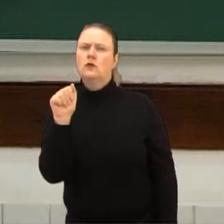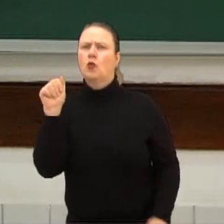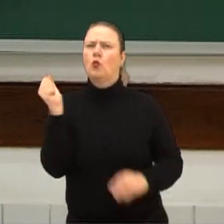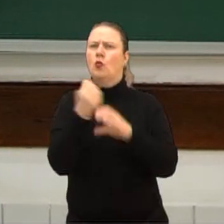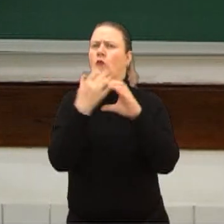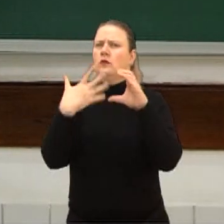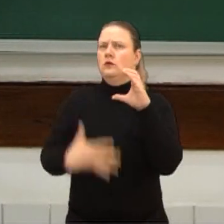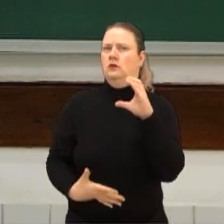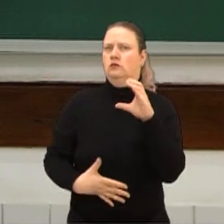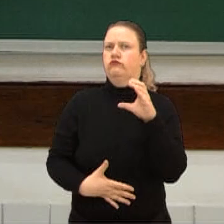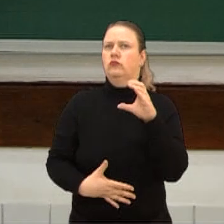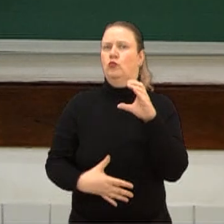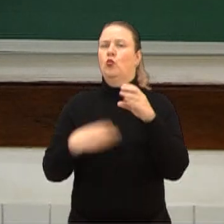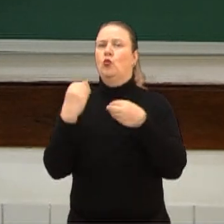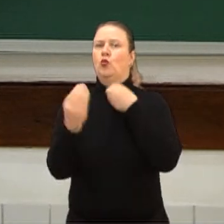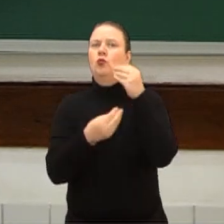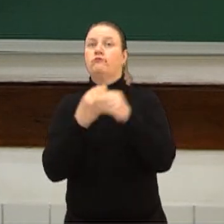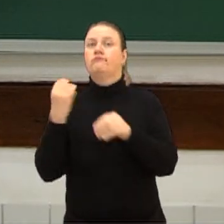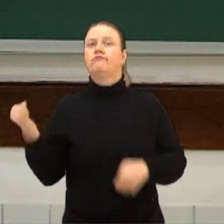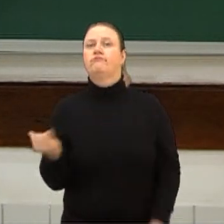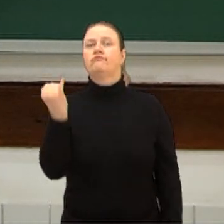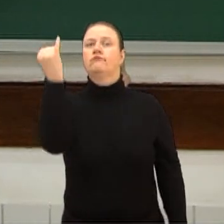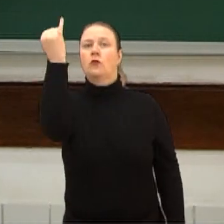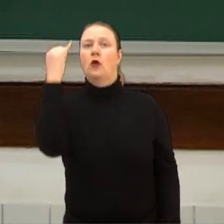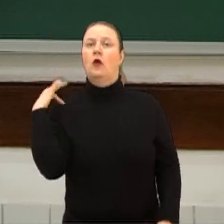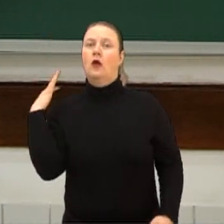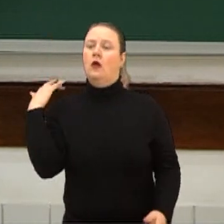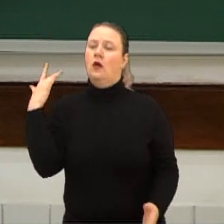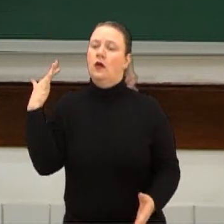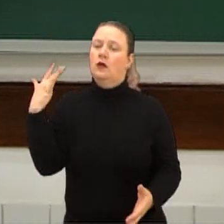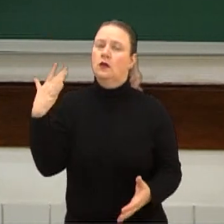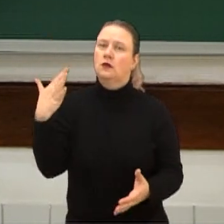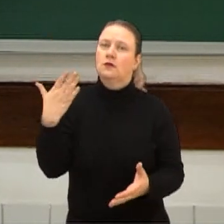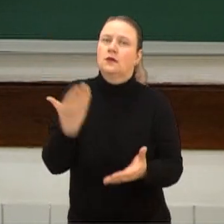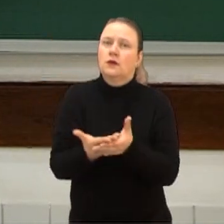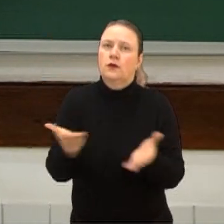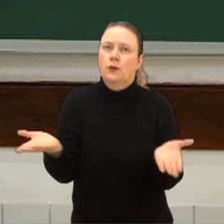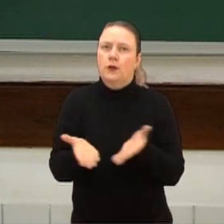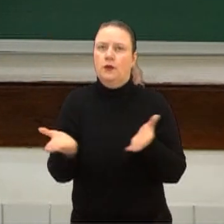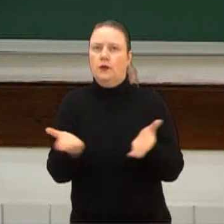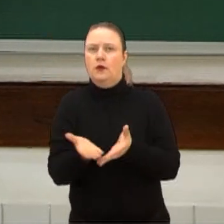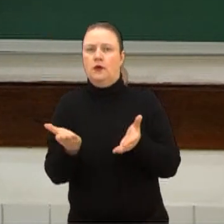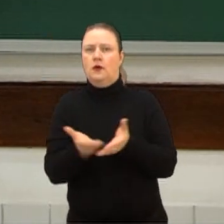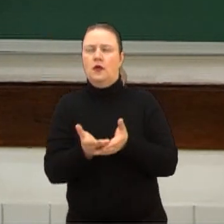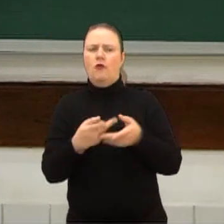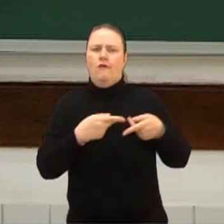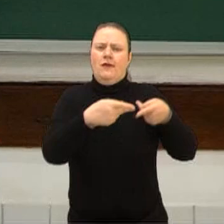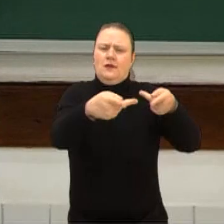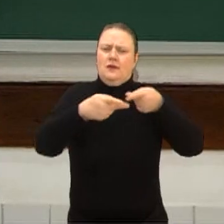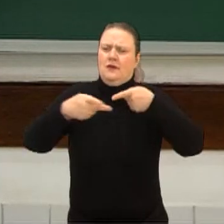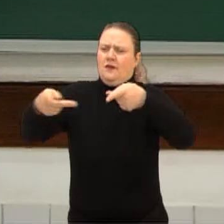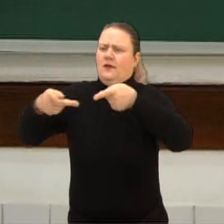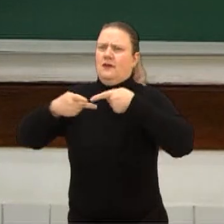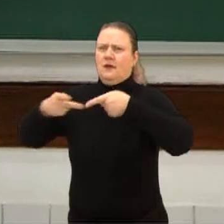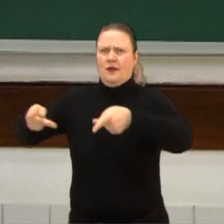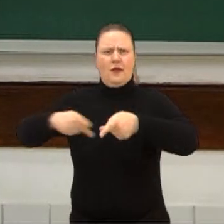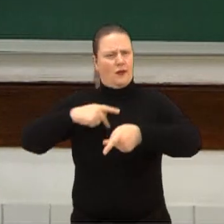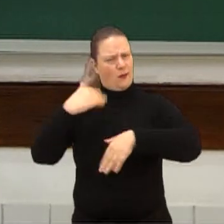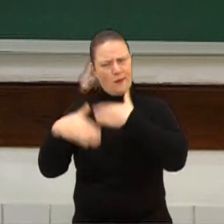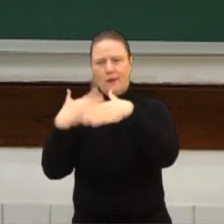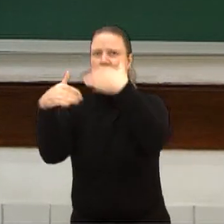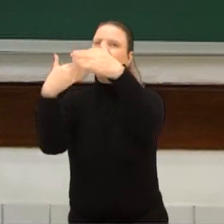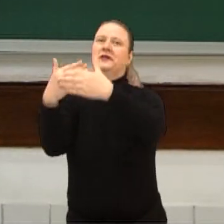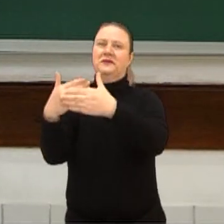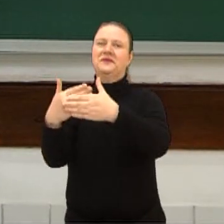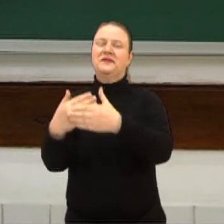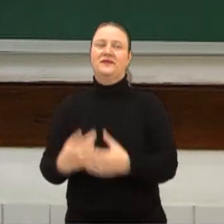construção maia muito importante e que até hoje se assenta como aspecto turístico muito bem desenvolvido.